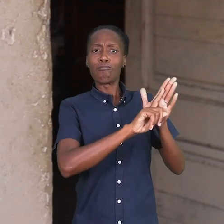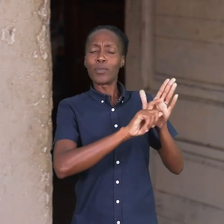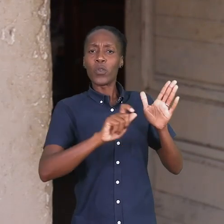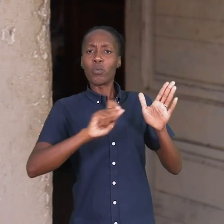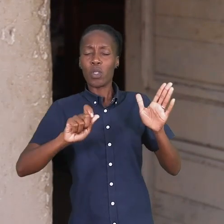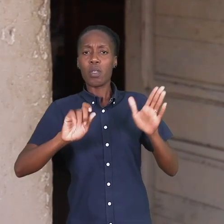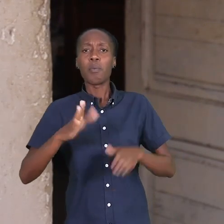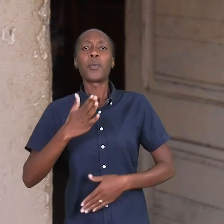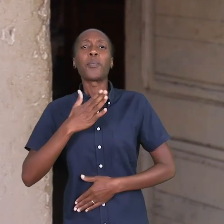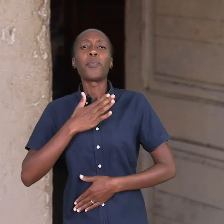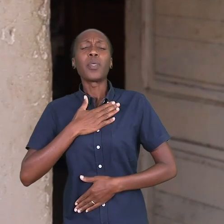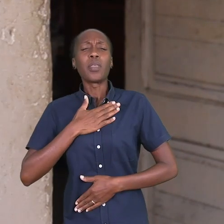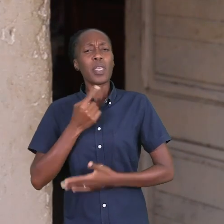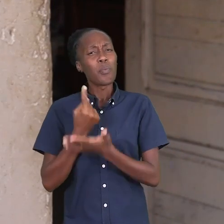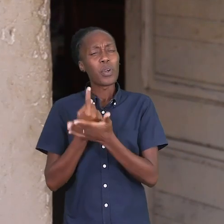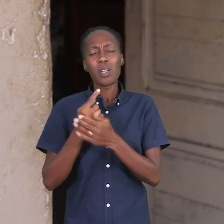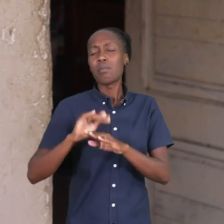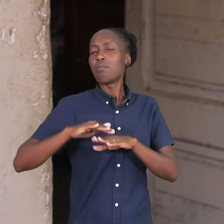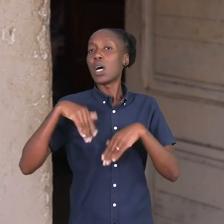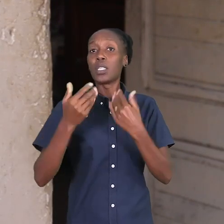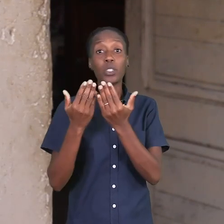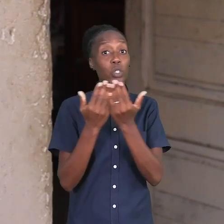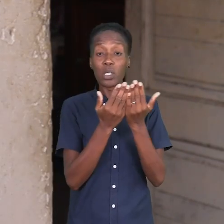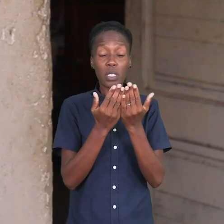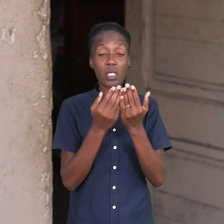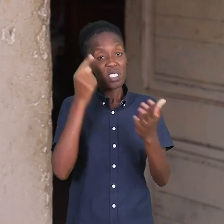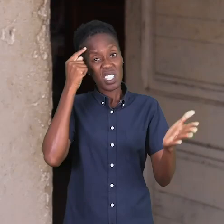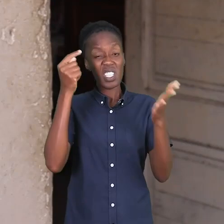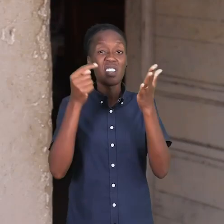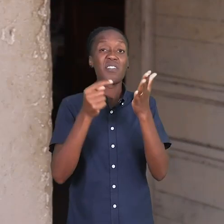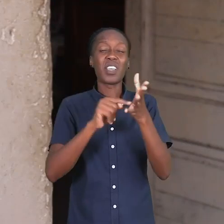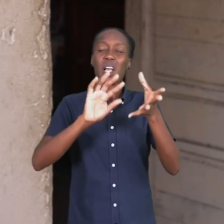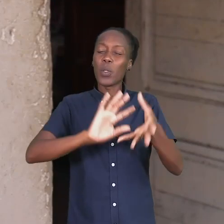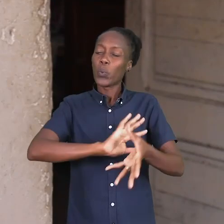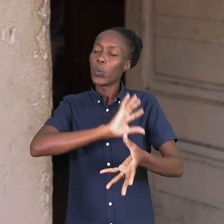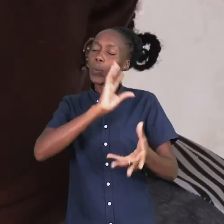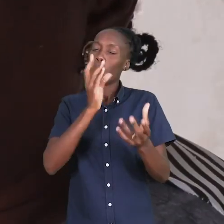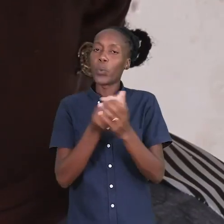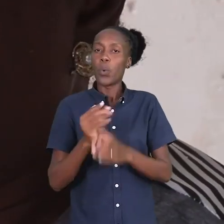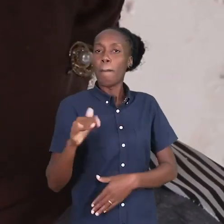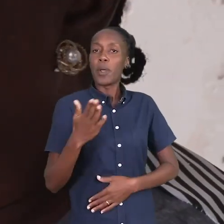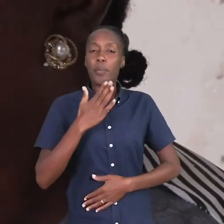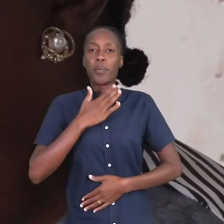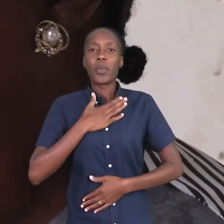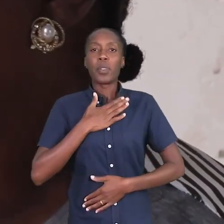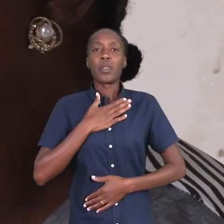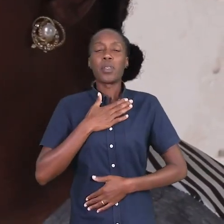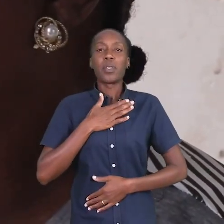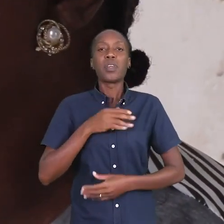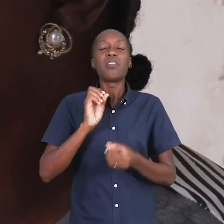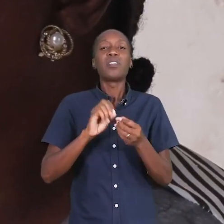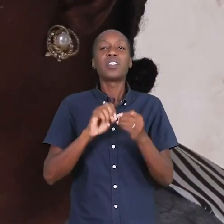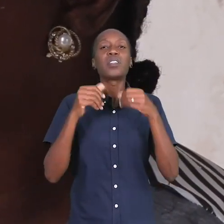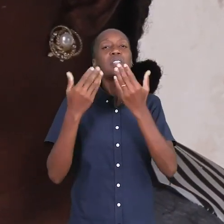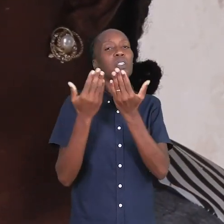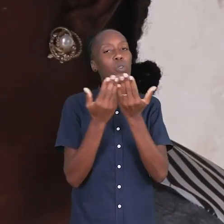a educação é tudo para mim. Educação é mãe, é pai, é filho, é tudo para mim. Porque eu